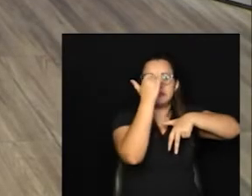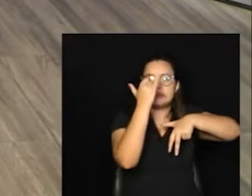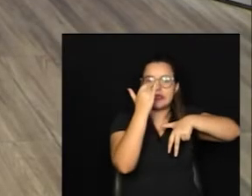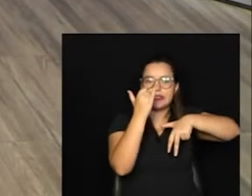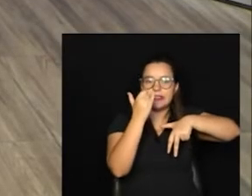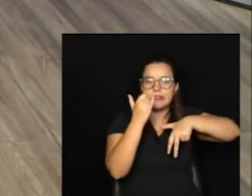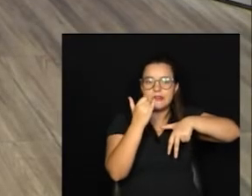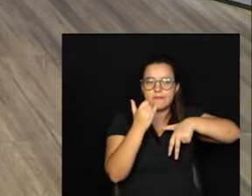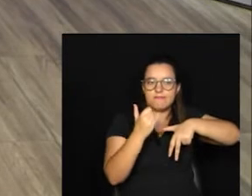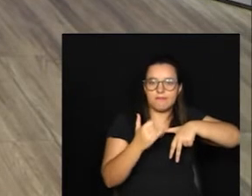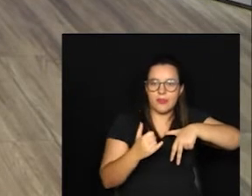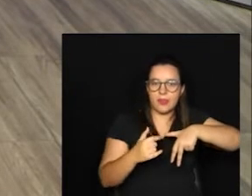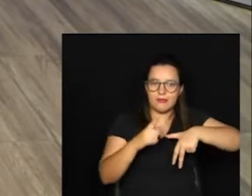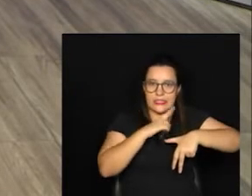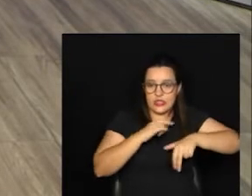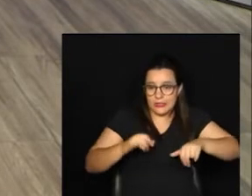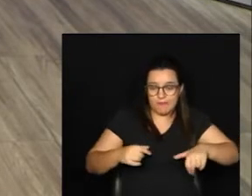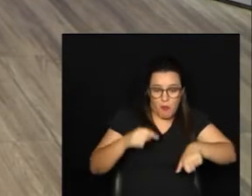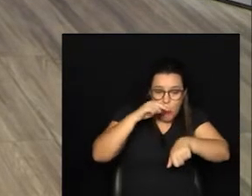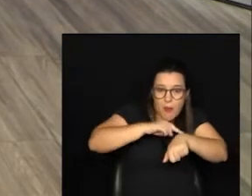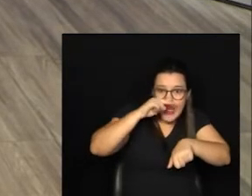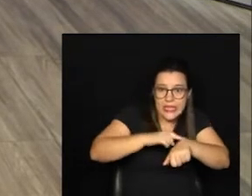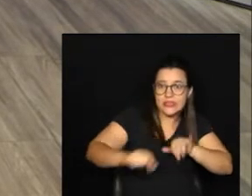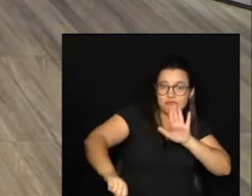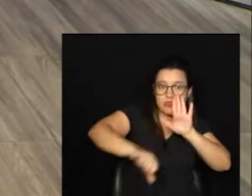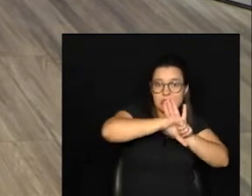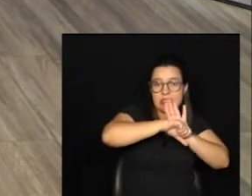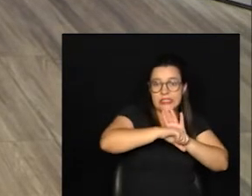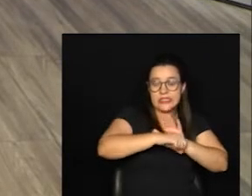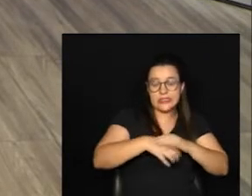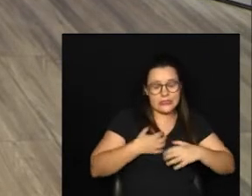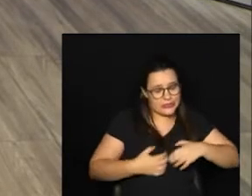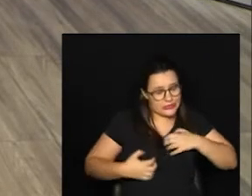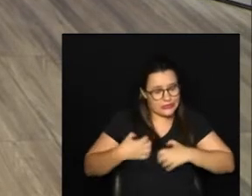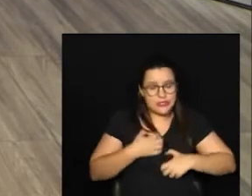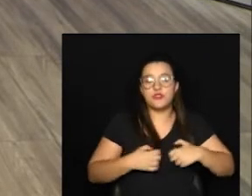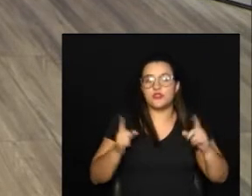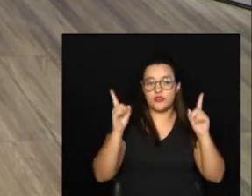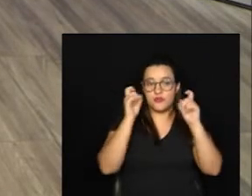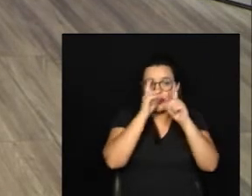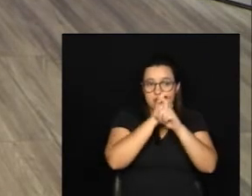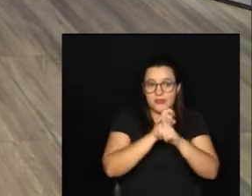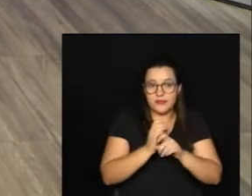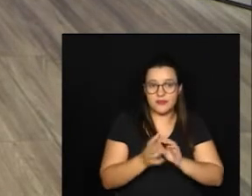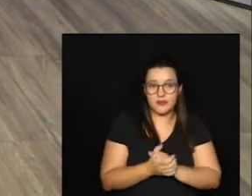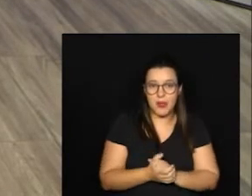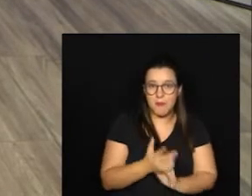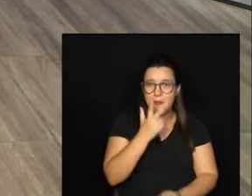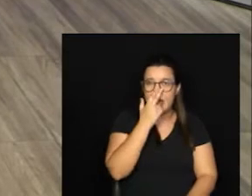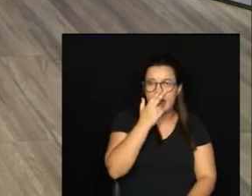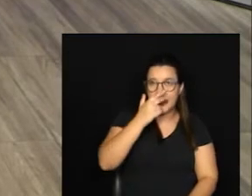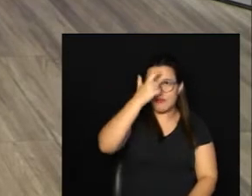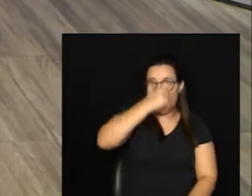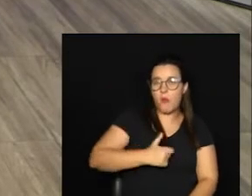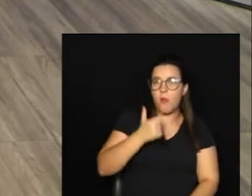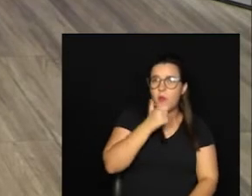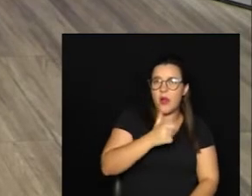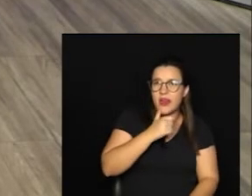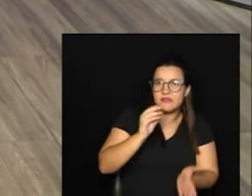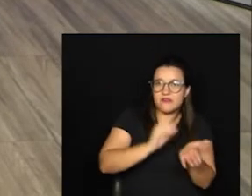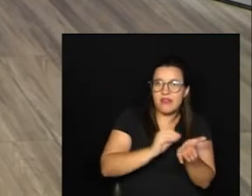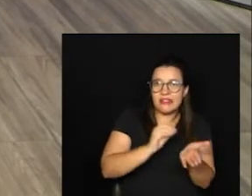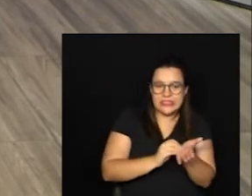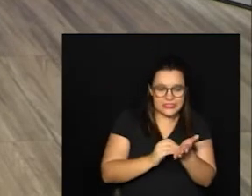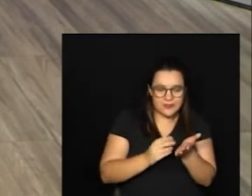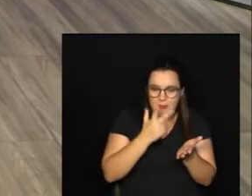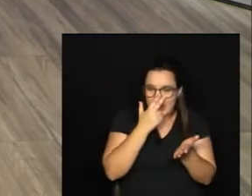recebendo este crime, claro que é uma situação muito delicada, né? Se a mulher não se sentir segura em fazer a